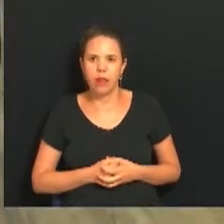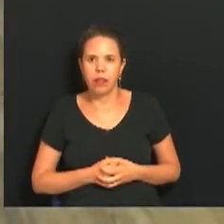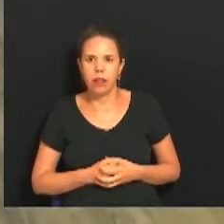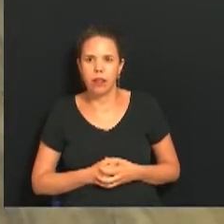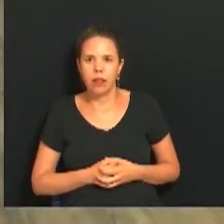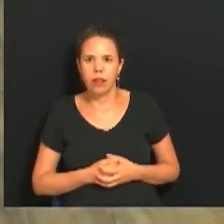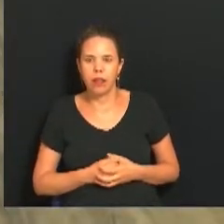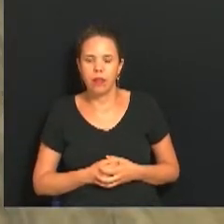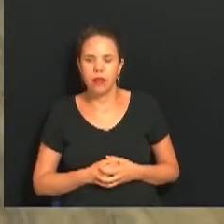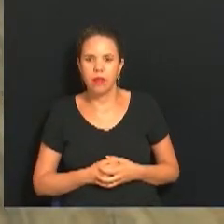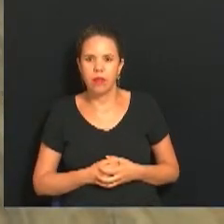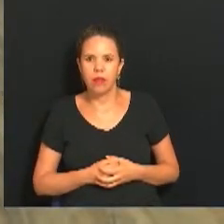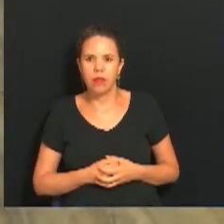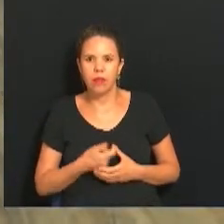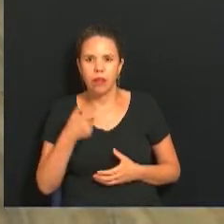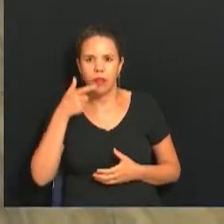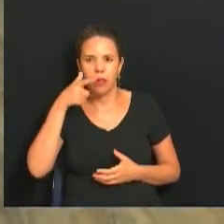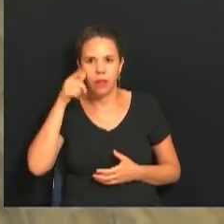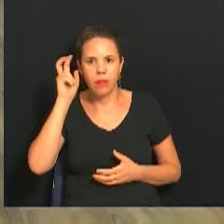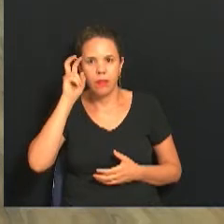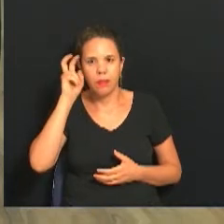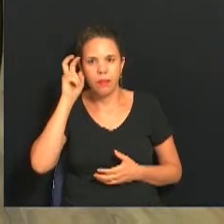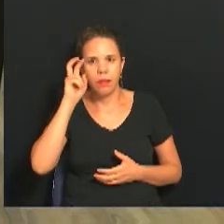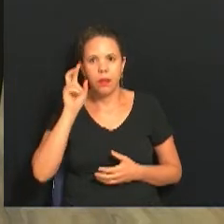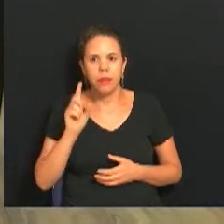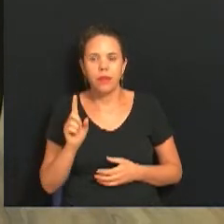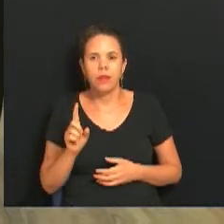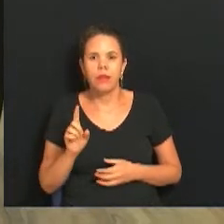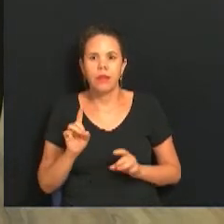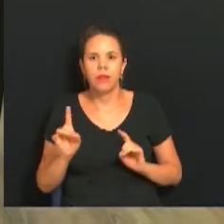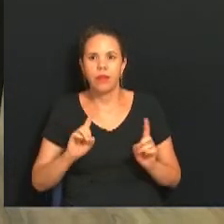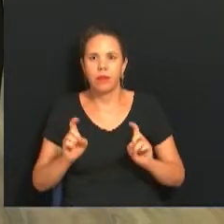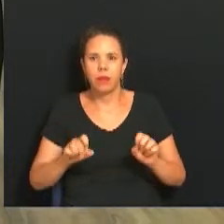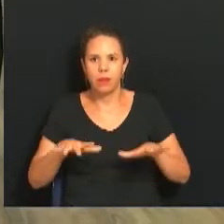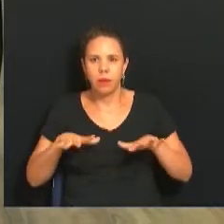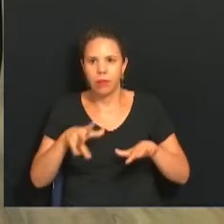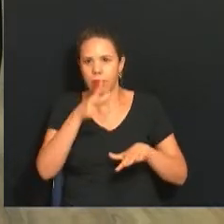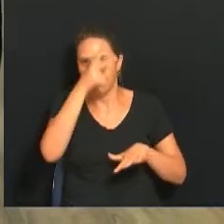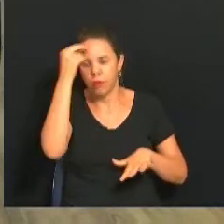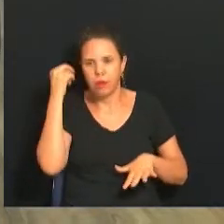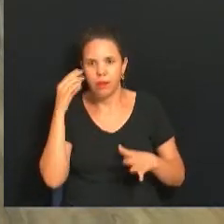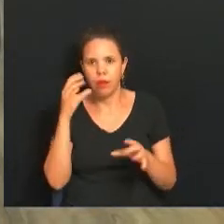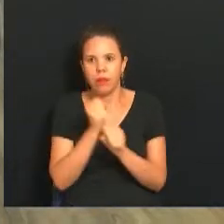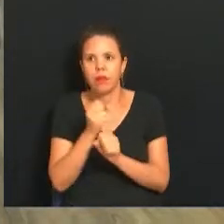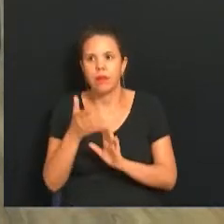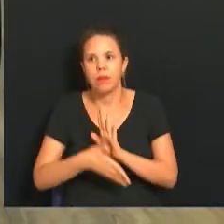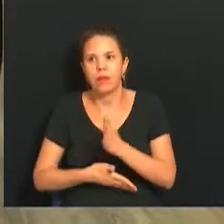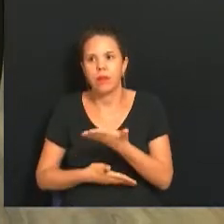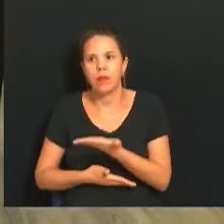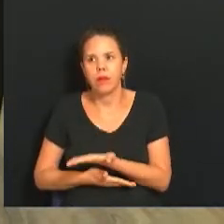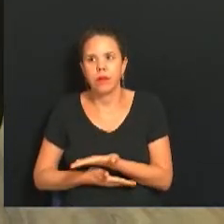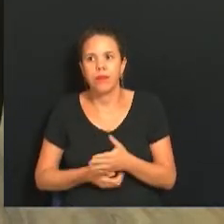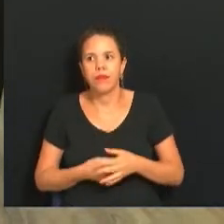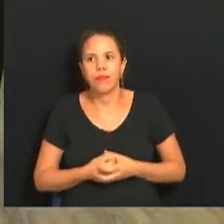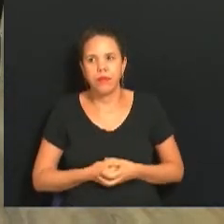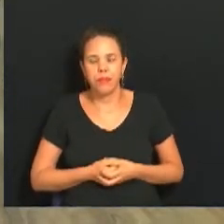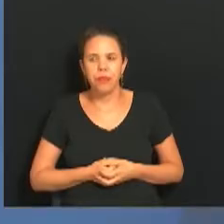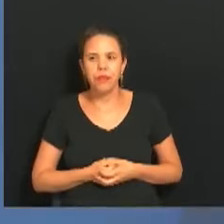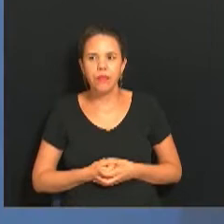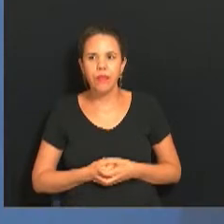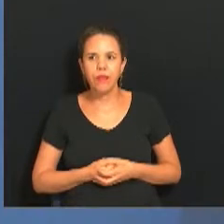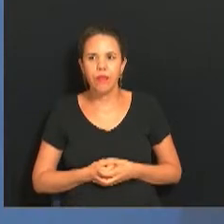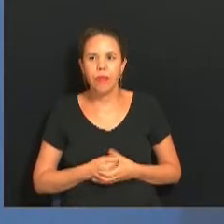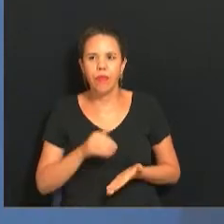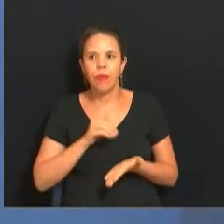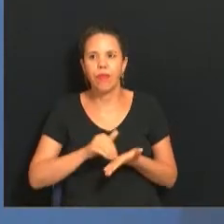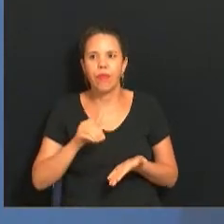Agora, Mirna Abreu, ontem, quinta-feira, foi dia de audiência pública para a prestação de contas. Foi a prestação de contas da